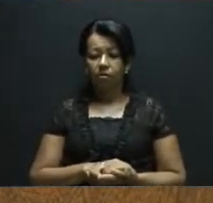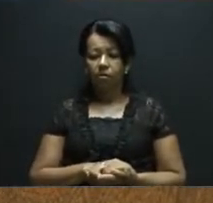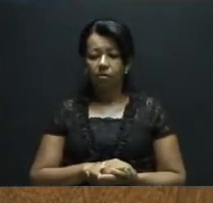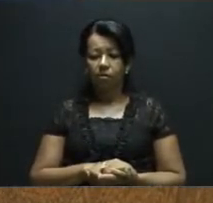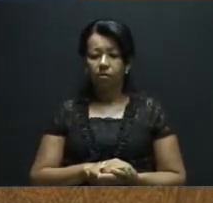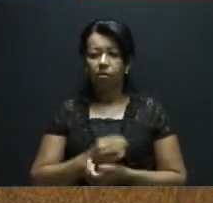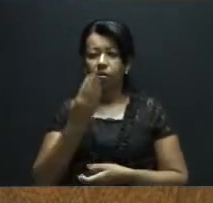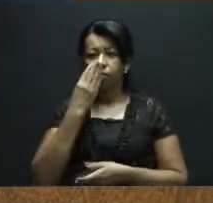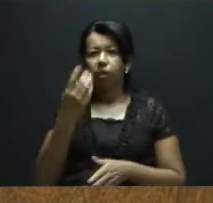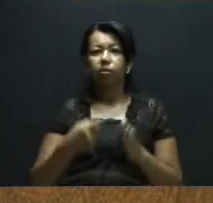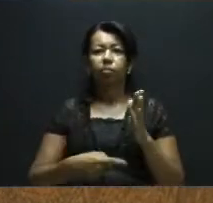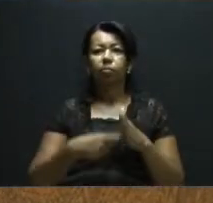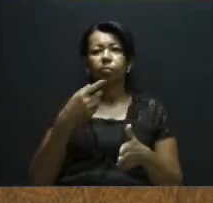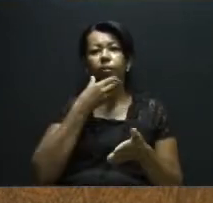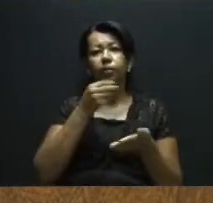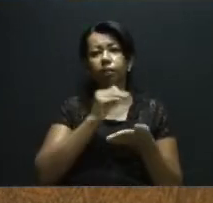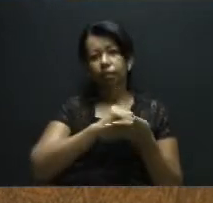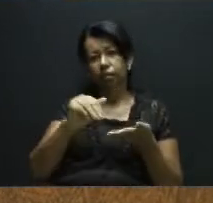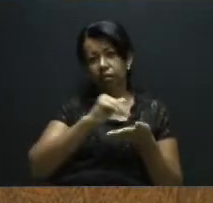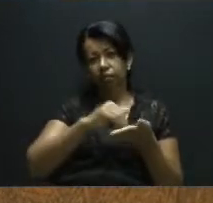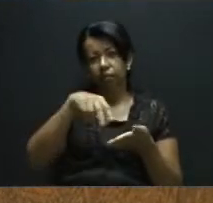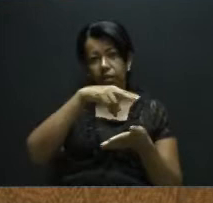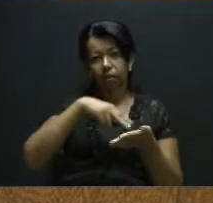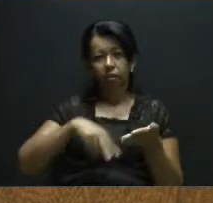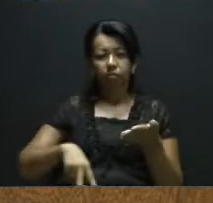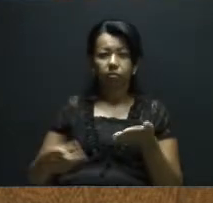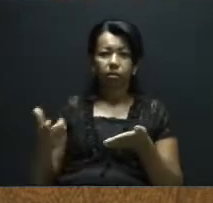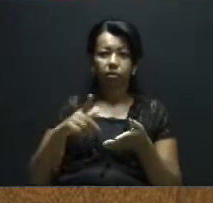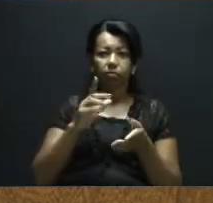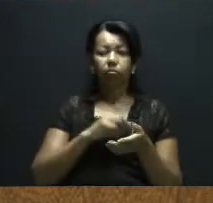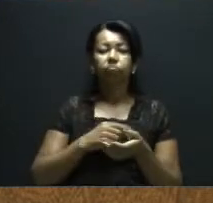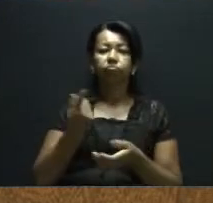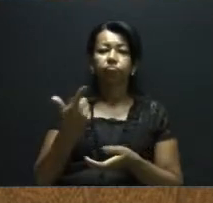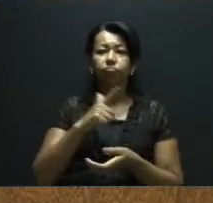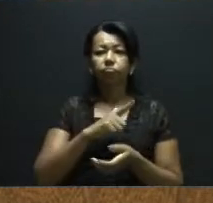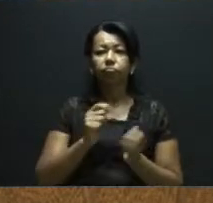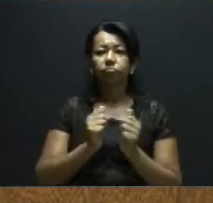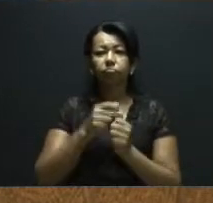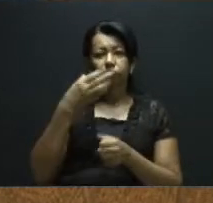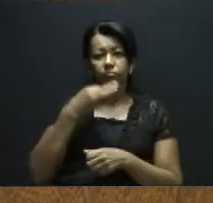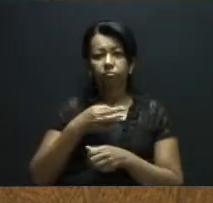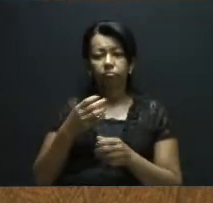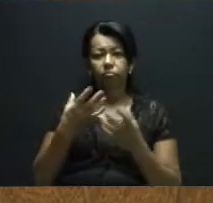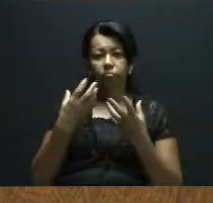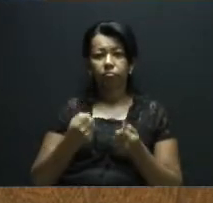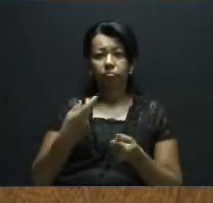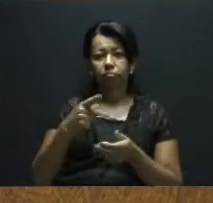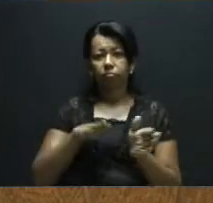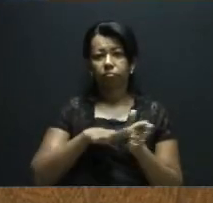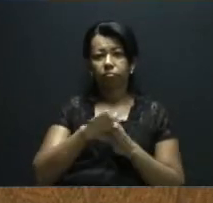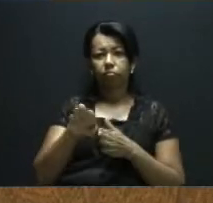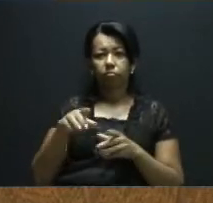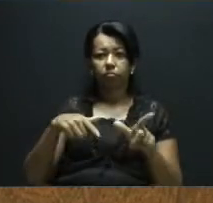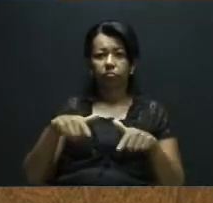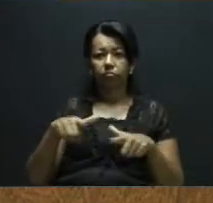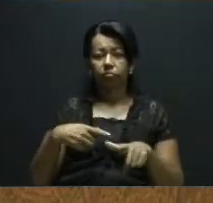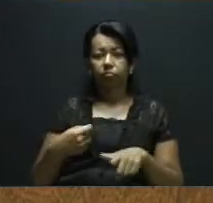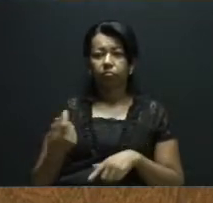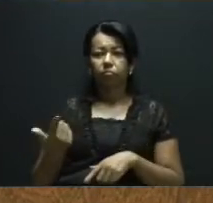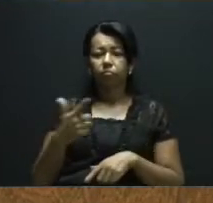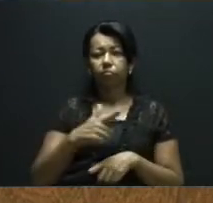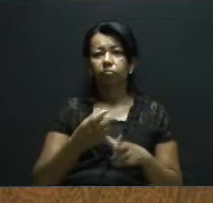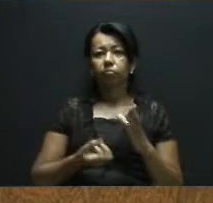solicitar ao senhor primeiro secretário que proceda à leitura do parecer com emenda favorável à tramitação da propositura